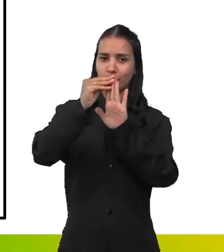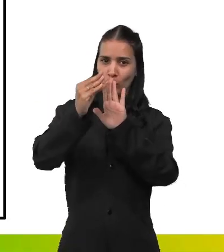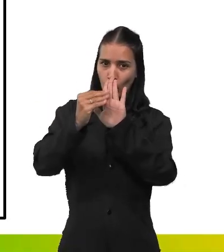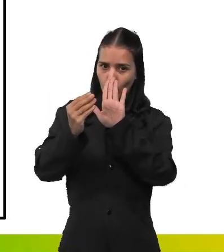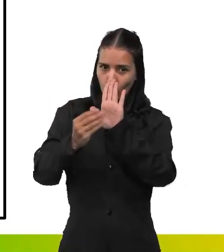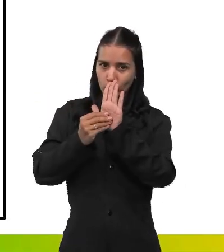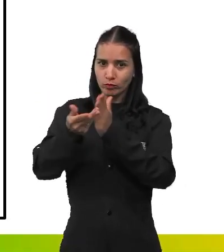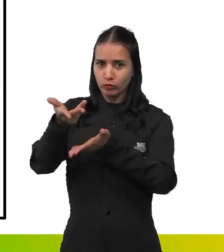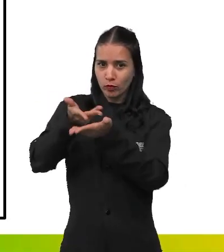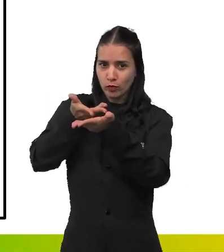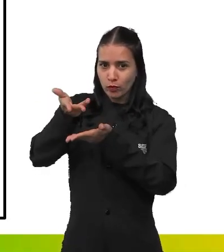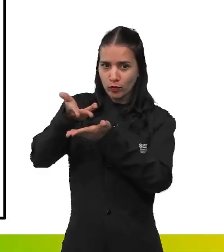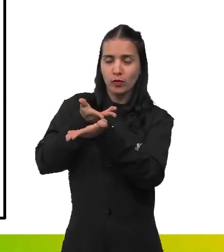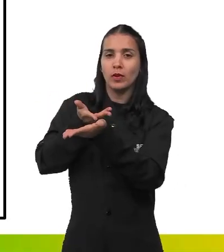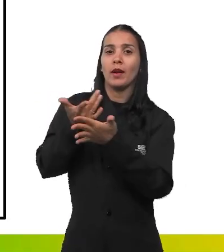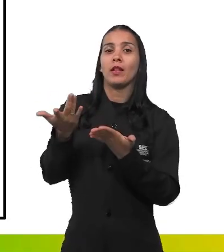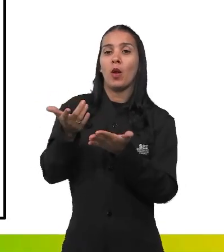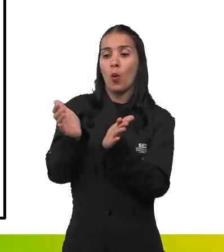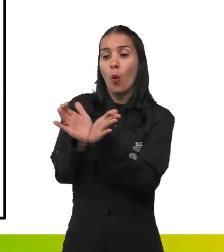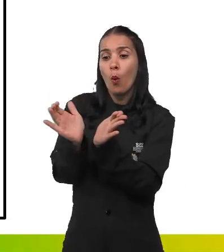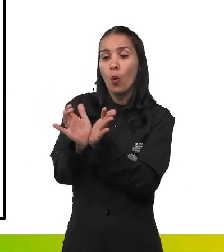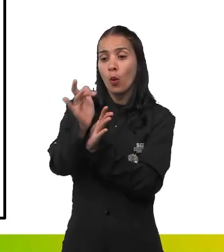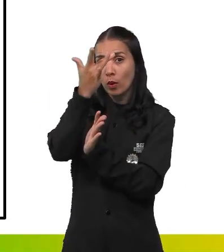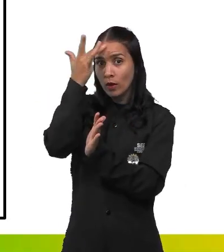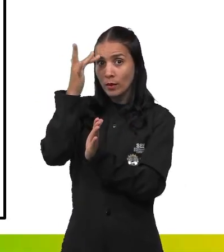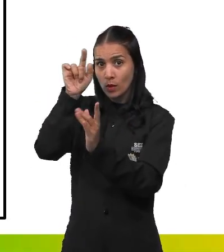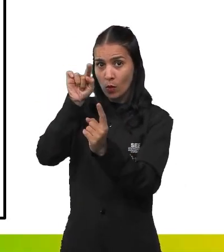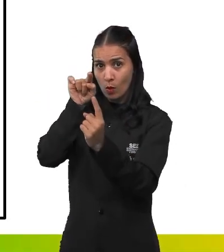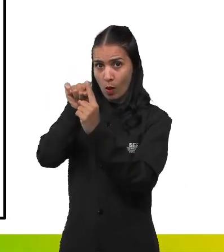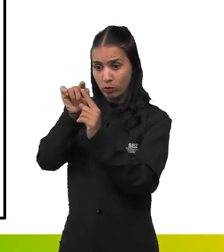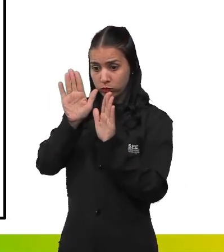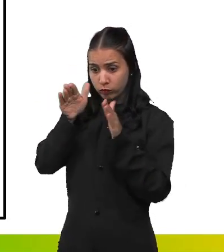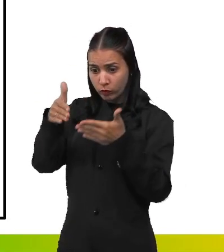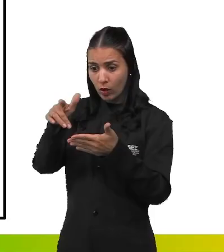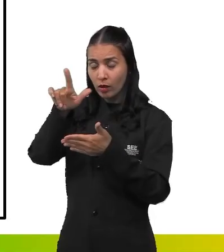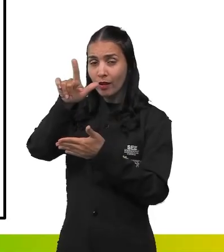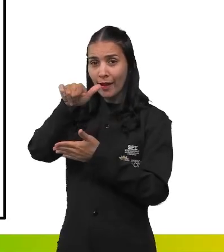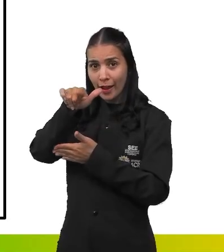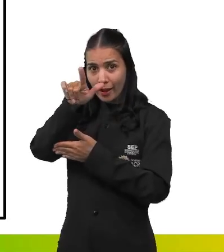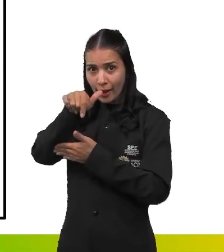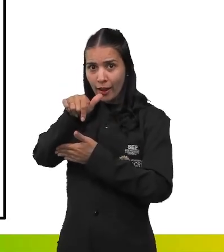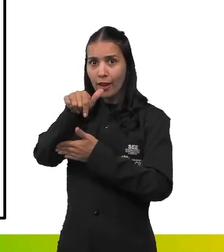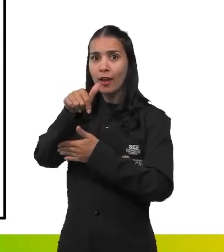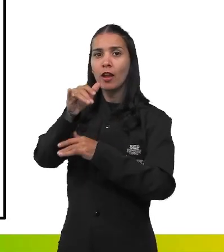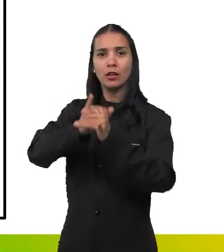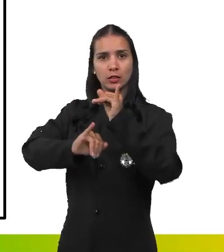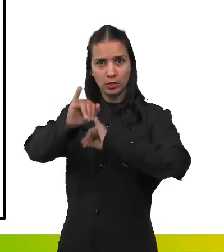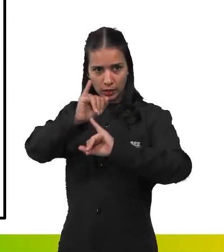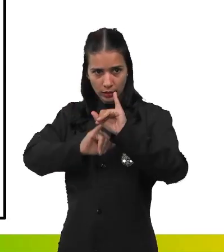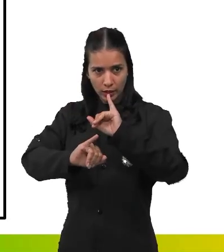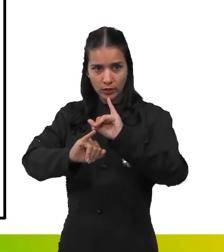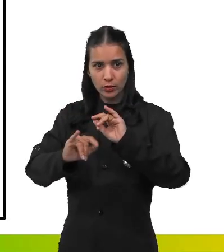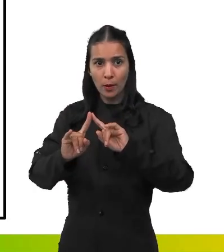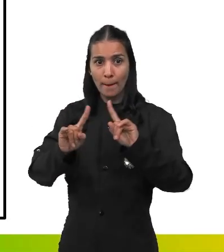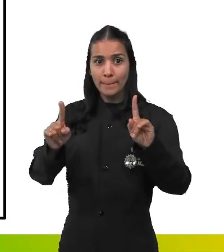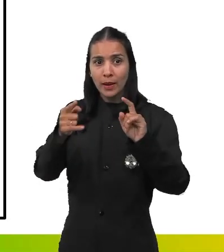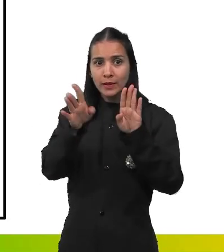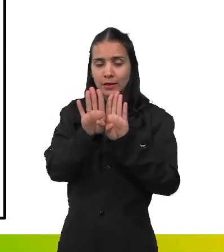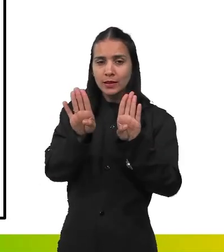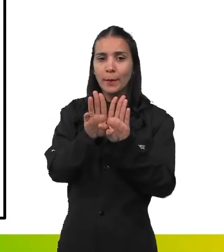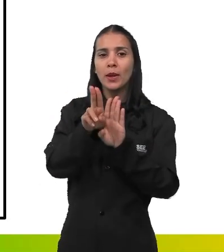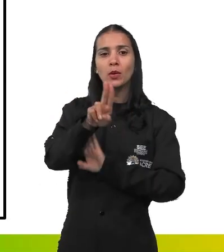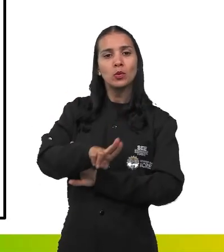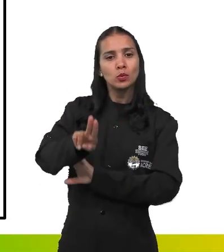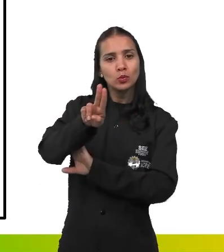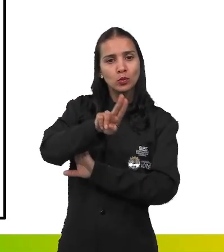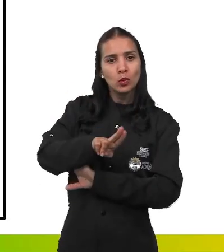mais tecnológico da geração atual, ela decide usar projeções digitais nos cenários, efeitos sonoros